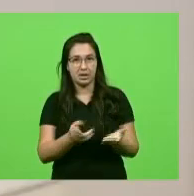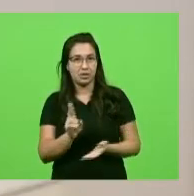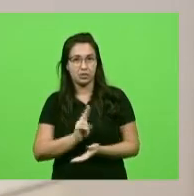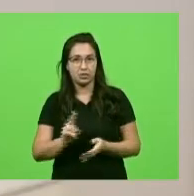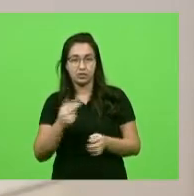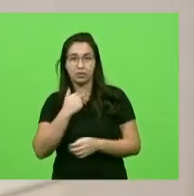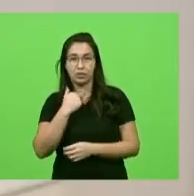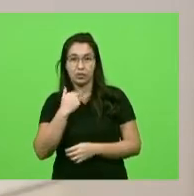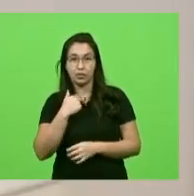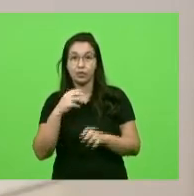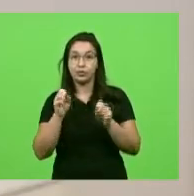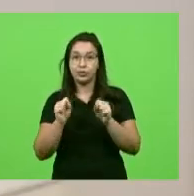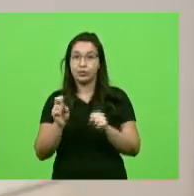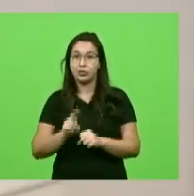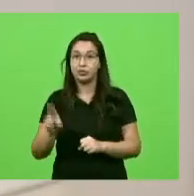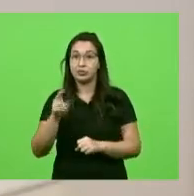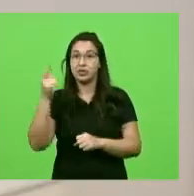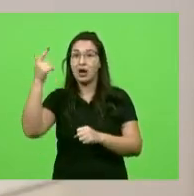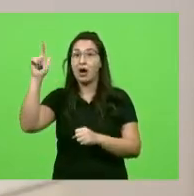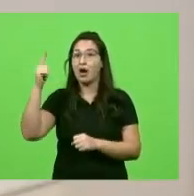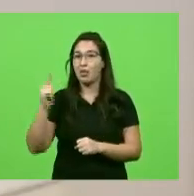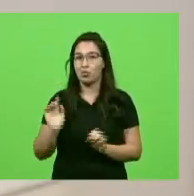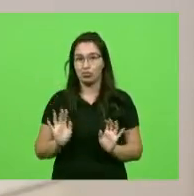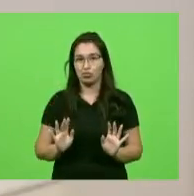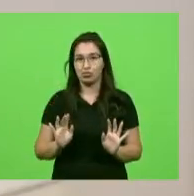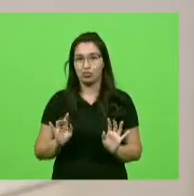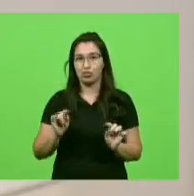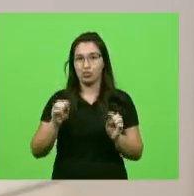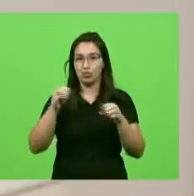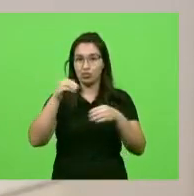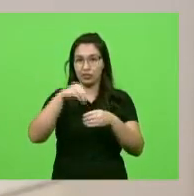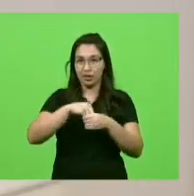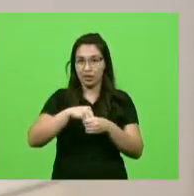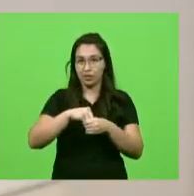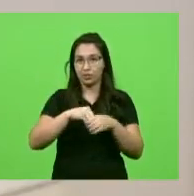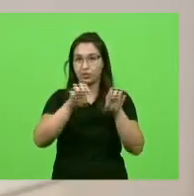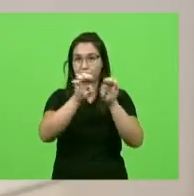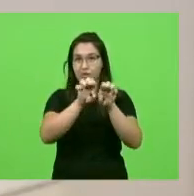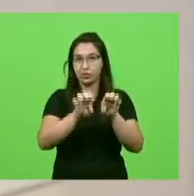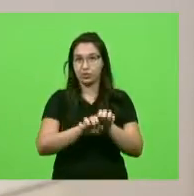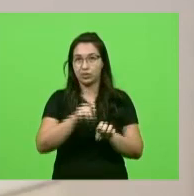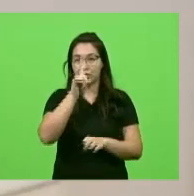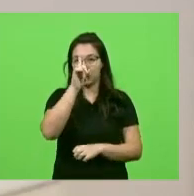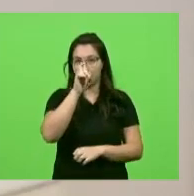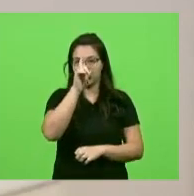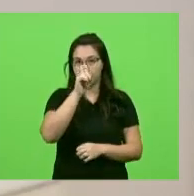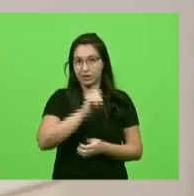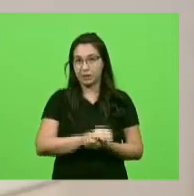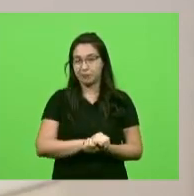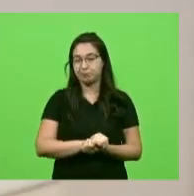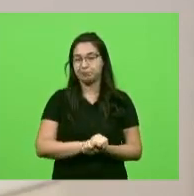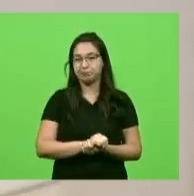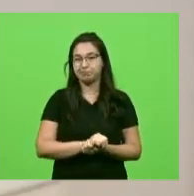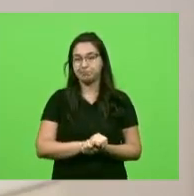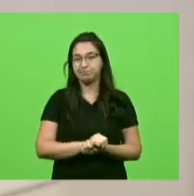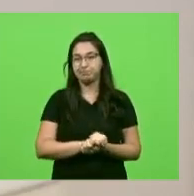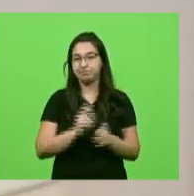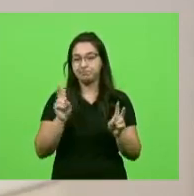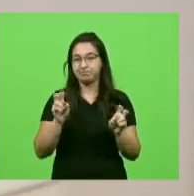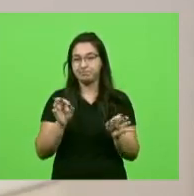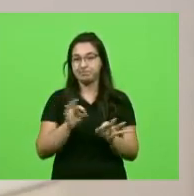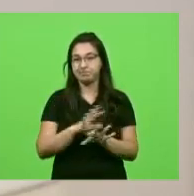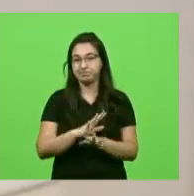ser utilizados em outras funções dentro das estruturas hospitalares e pré-hospitalares, fecha aspas, razão pela